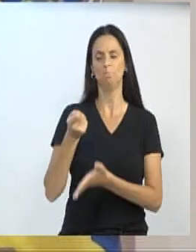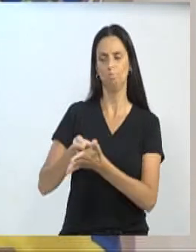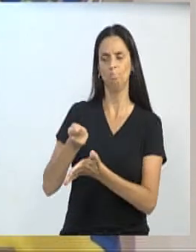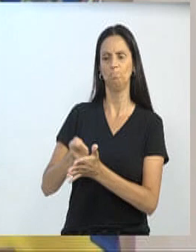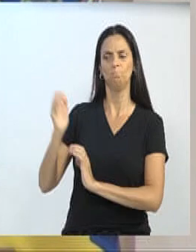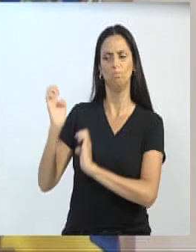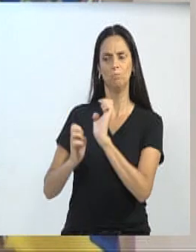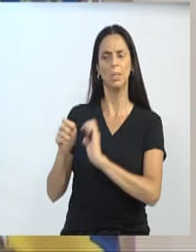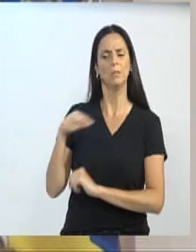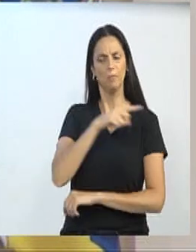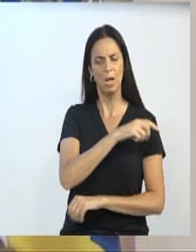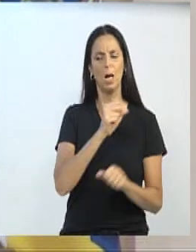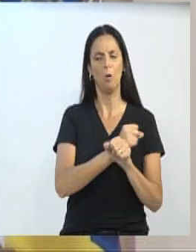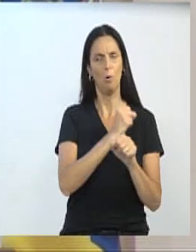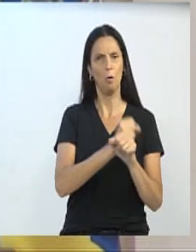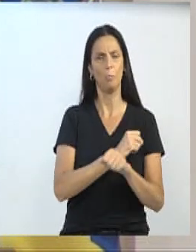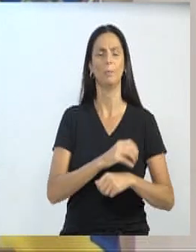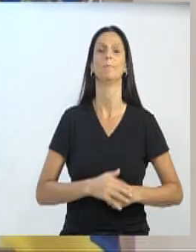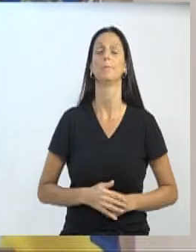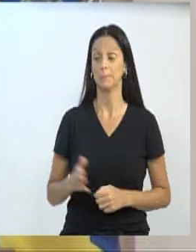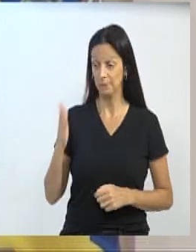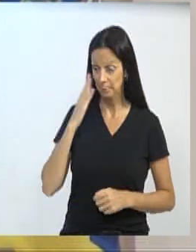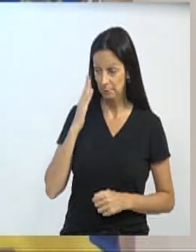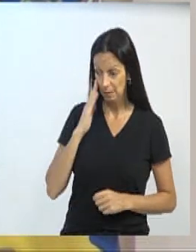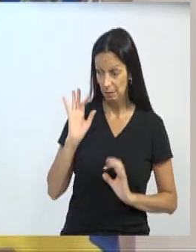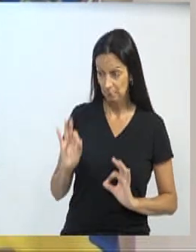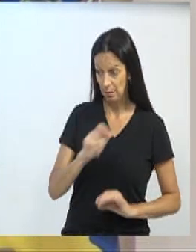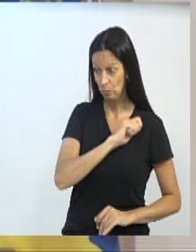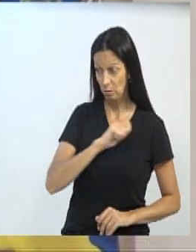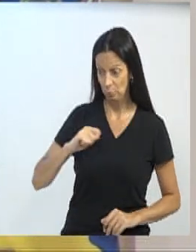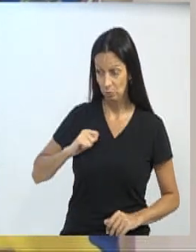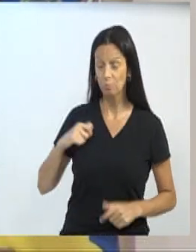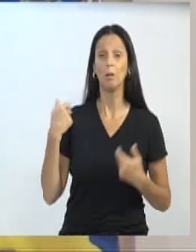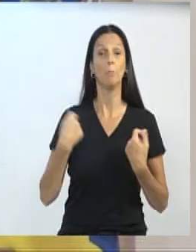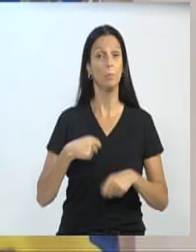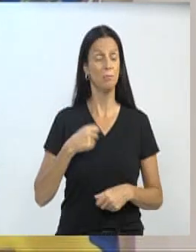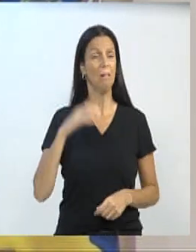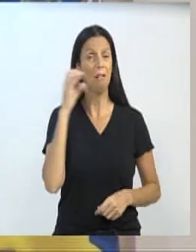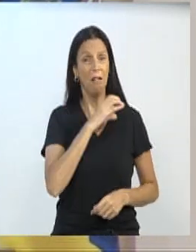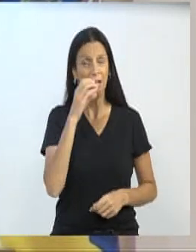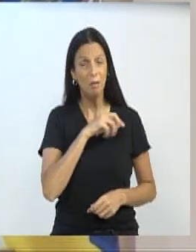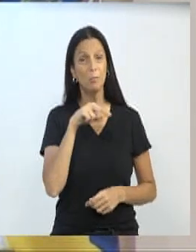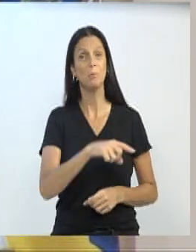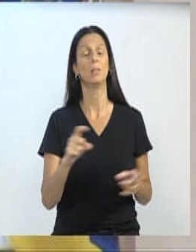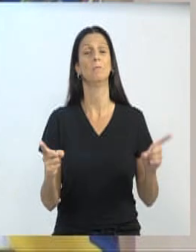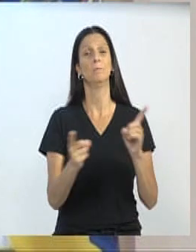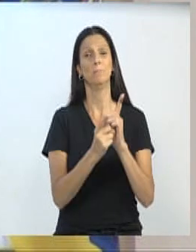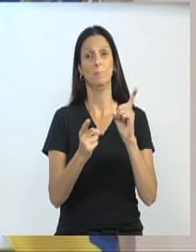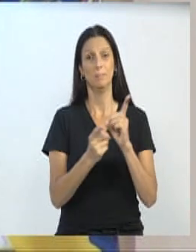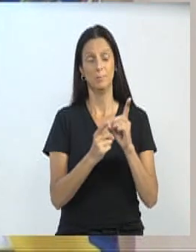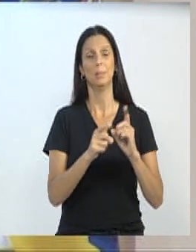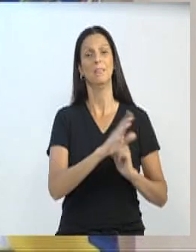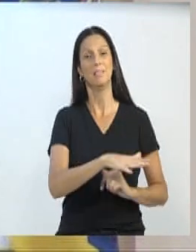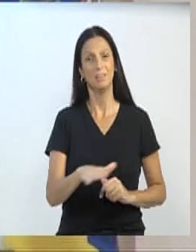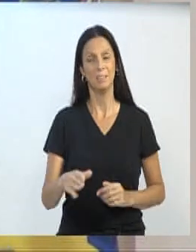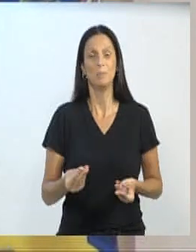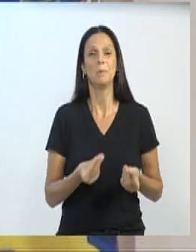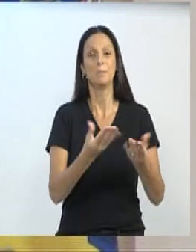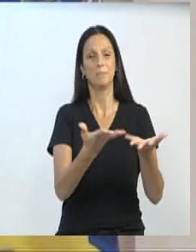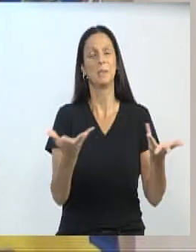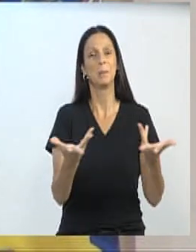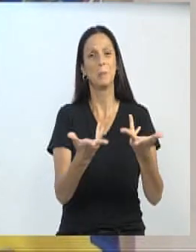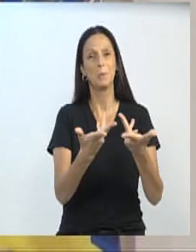né a Ângela que tá aqui que é um vereador também para que a gente possa agilizar o mais rápido possível o atendimento dessas crianças para dar qualidade